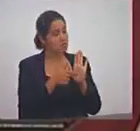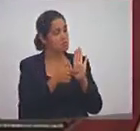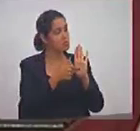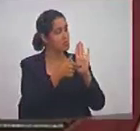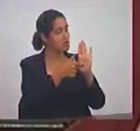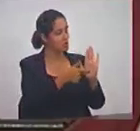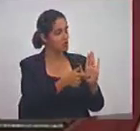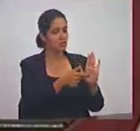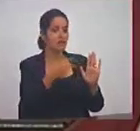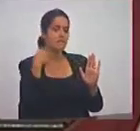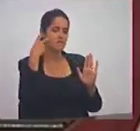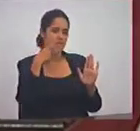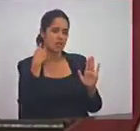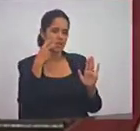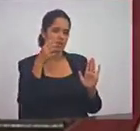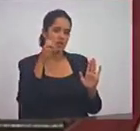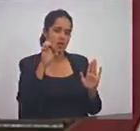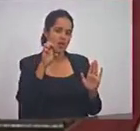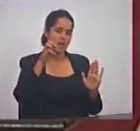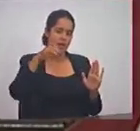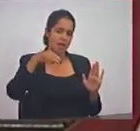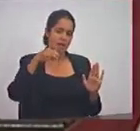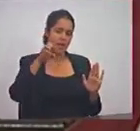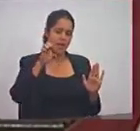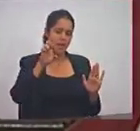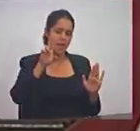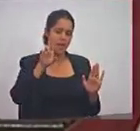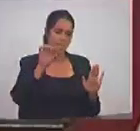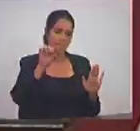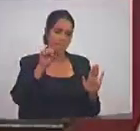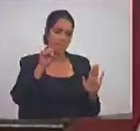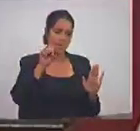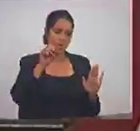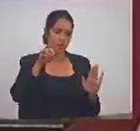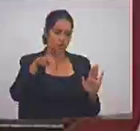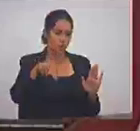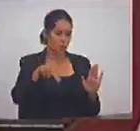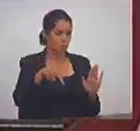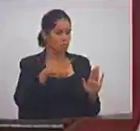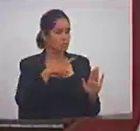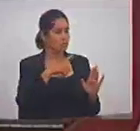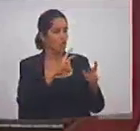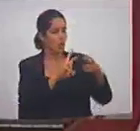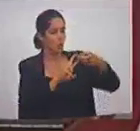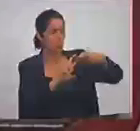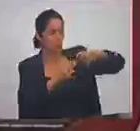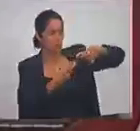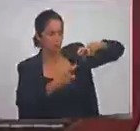que Emerson tem o DNA da assistência social.